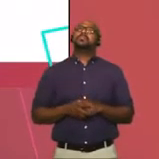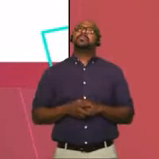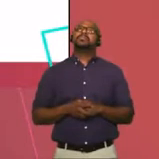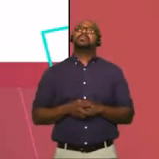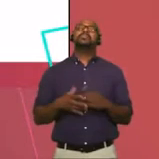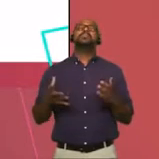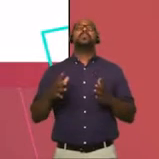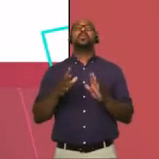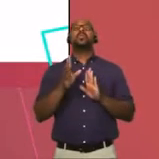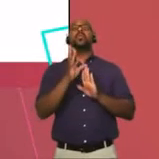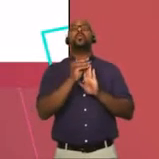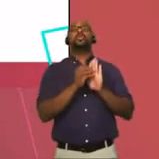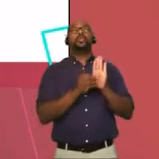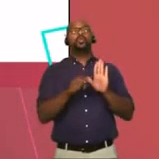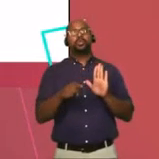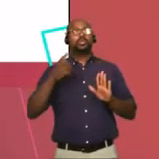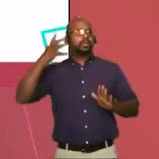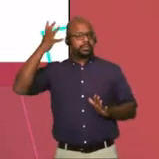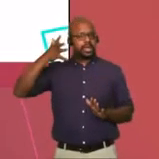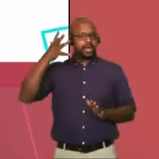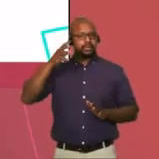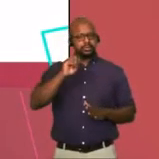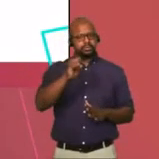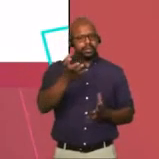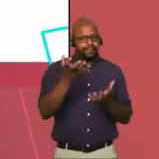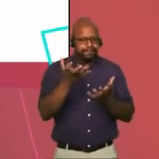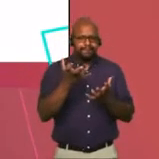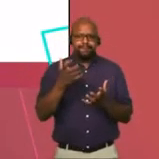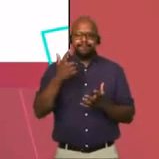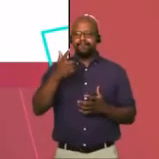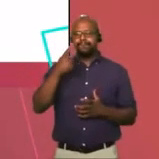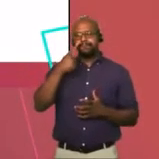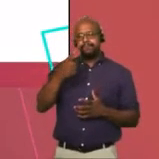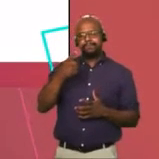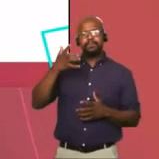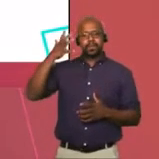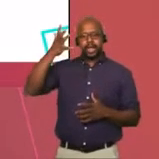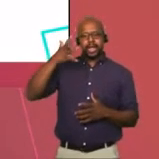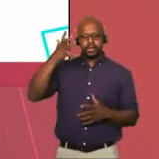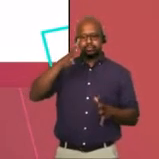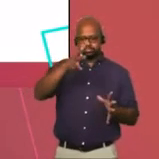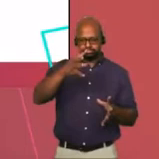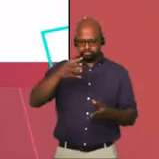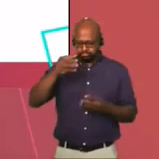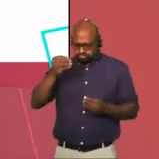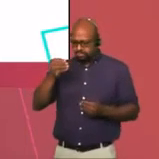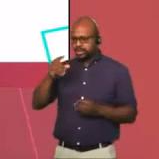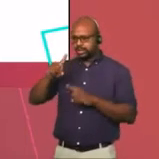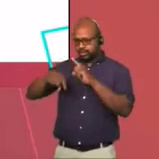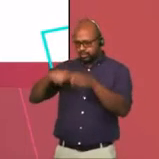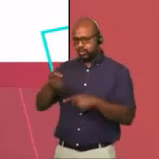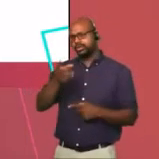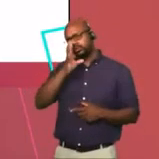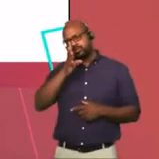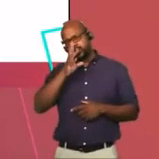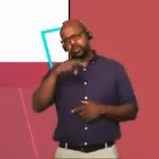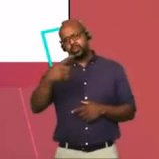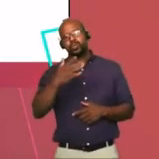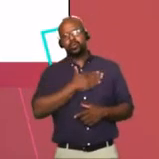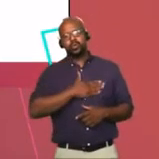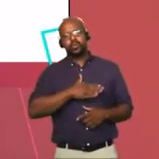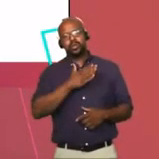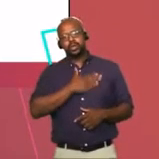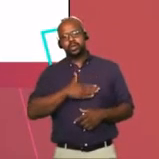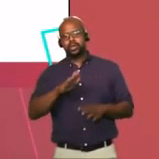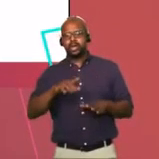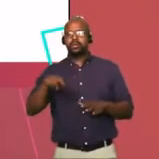e o conteúdo essa palestra Só se você quiser ter essa palestra para você poder depois ver com calma olhar as coisas